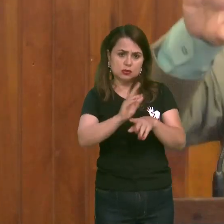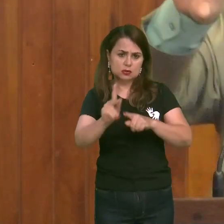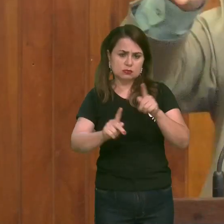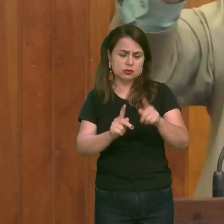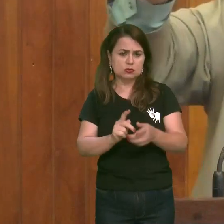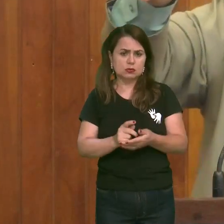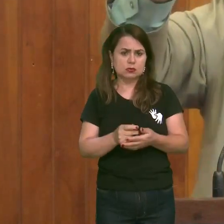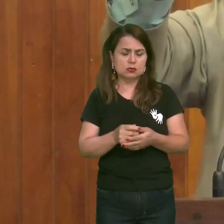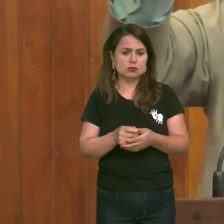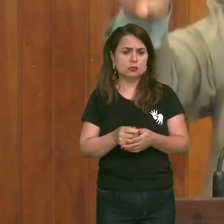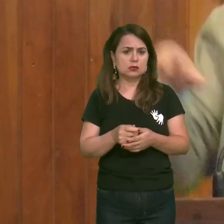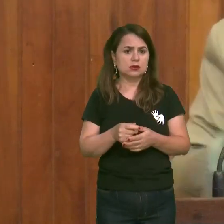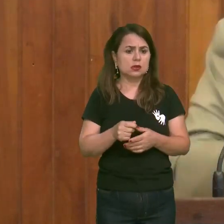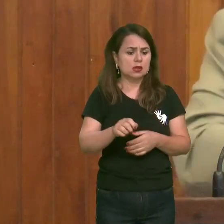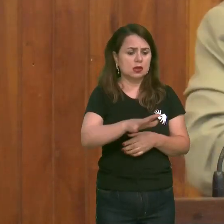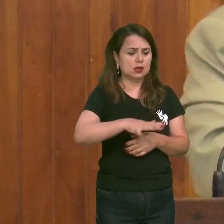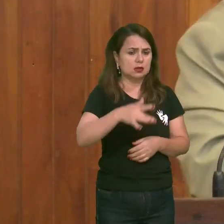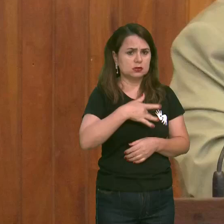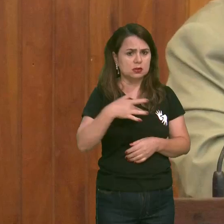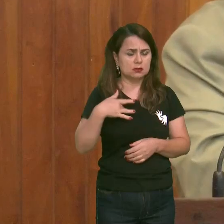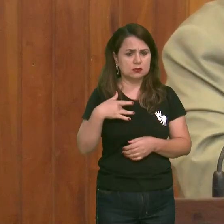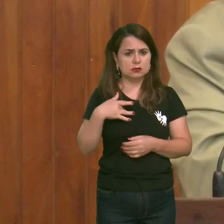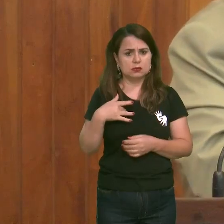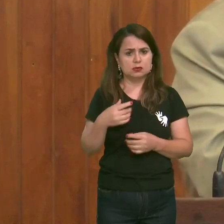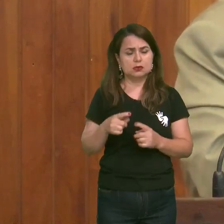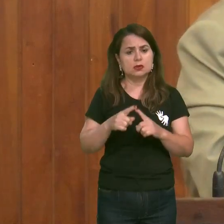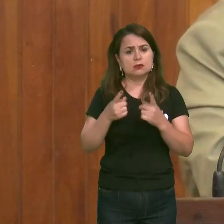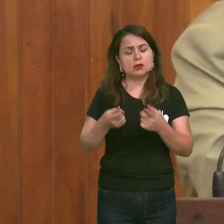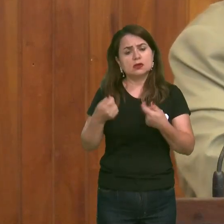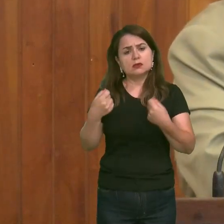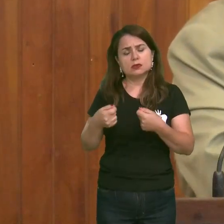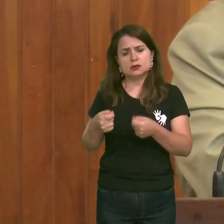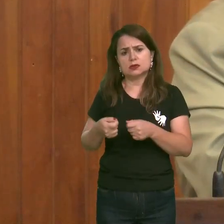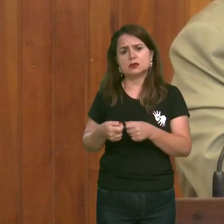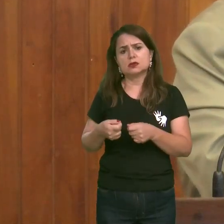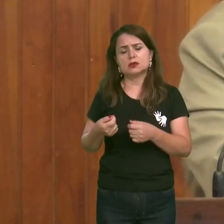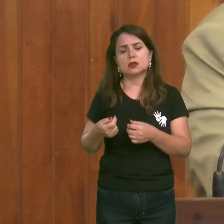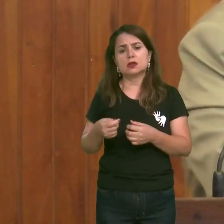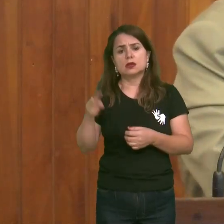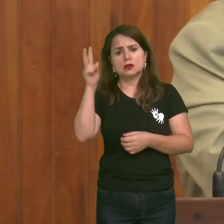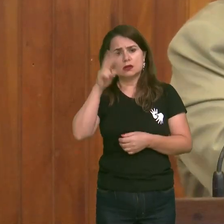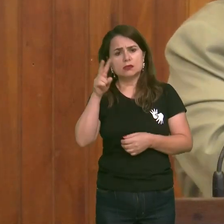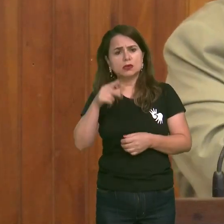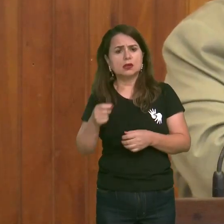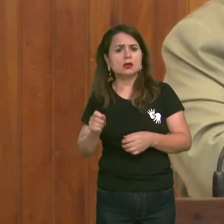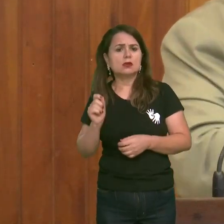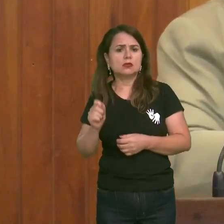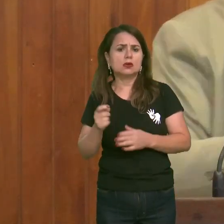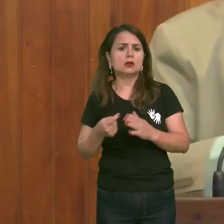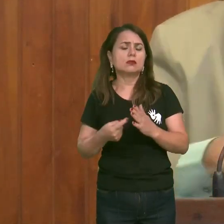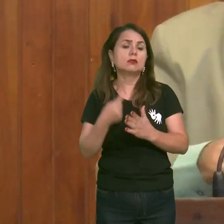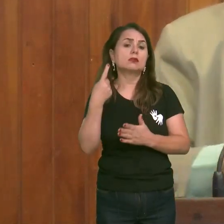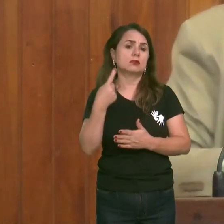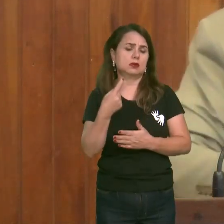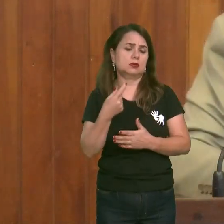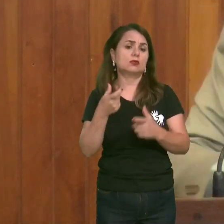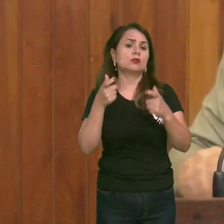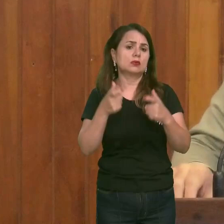Não tô dizendo que não devas fazer mas não pode esquecer daquilo que é prioridade daquilo que é urgente